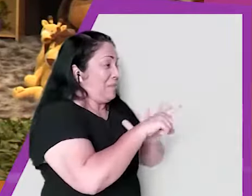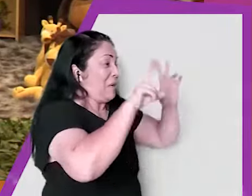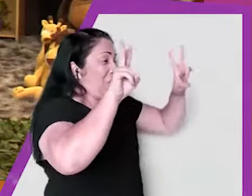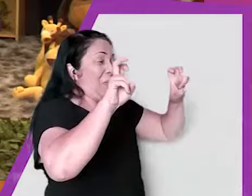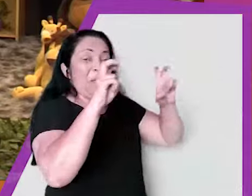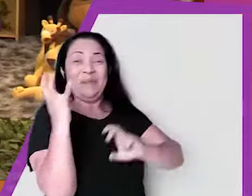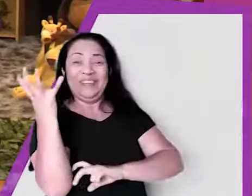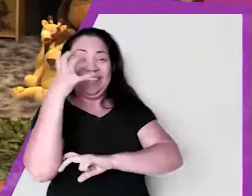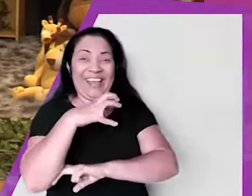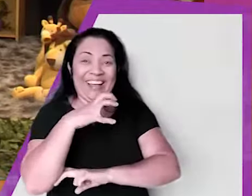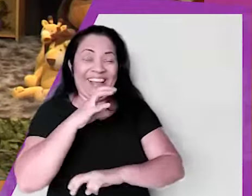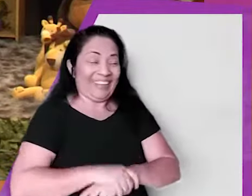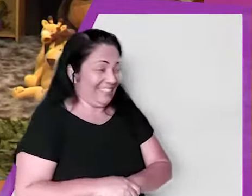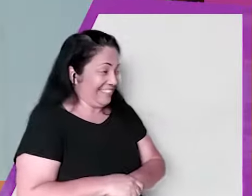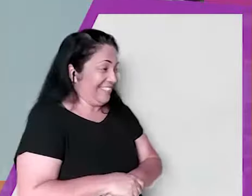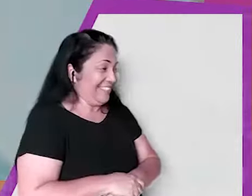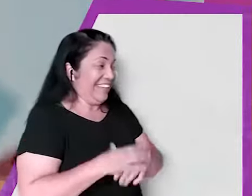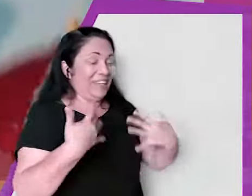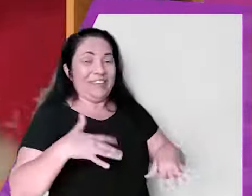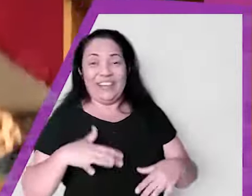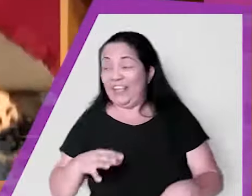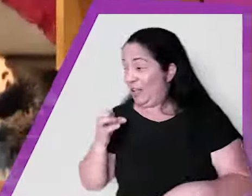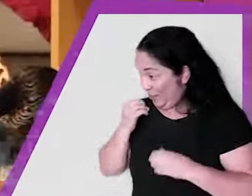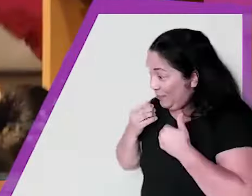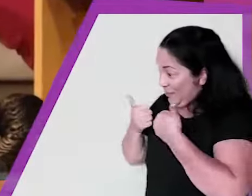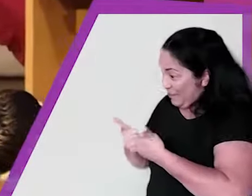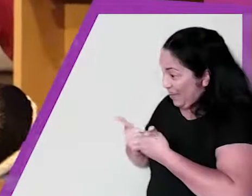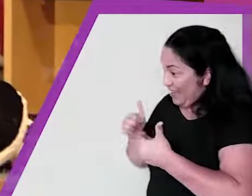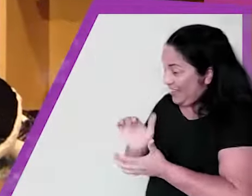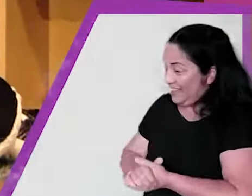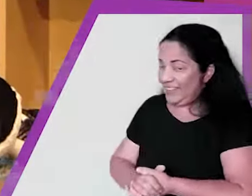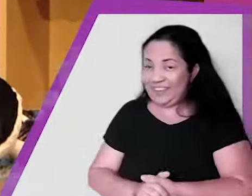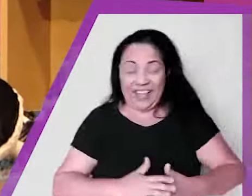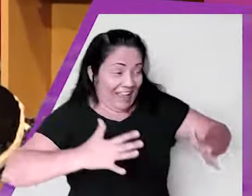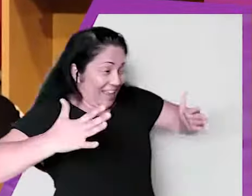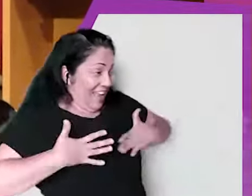Ai, gente, quantas perguntas eu tenho para fazer sobre o cerrado!